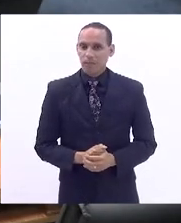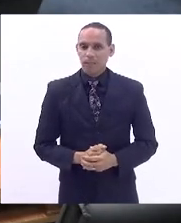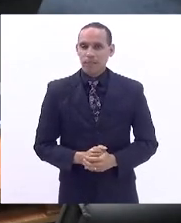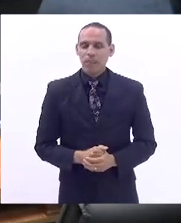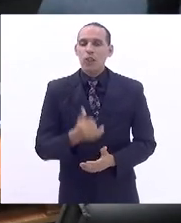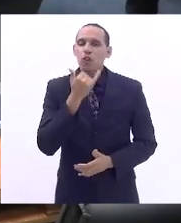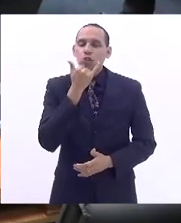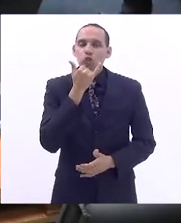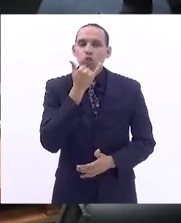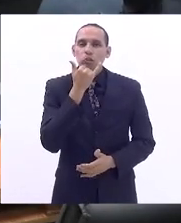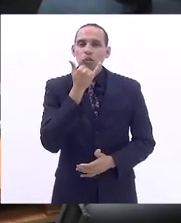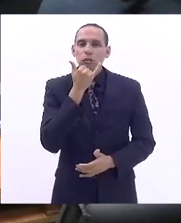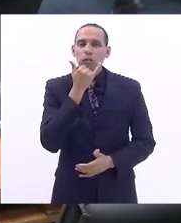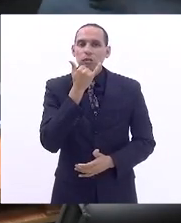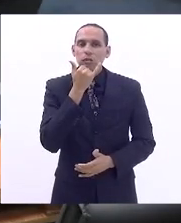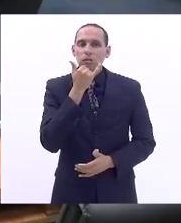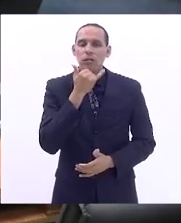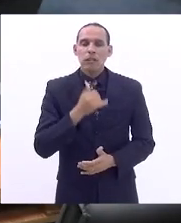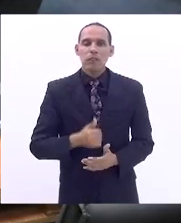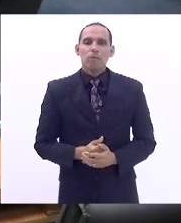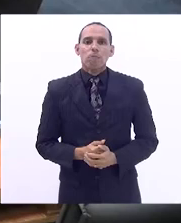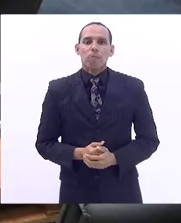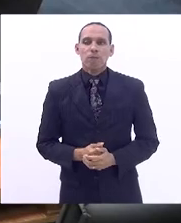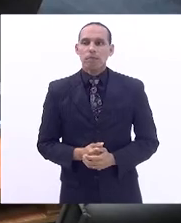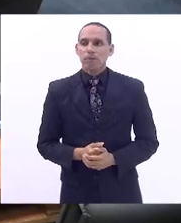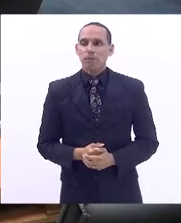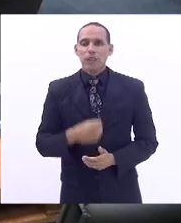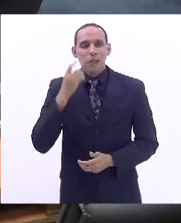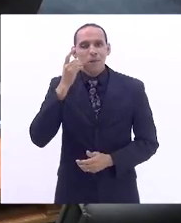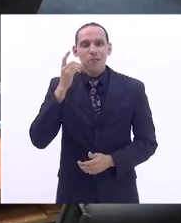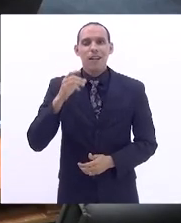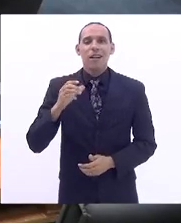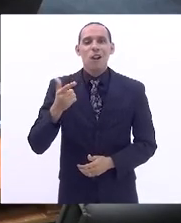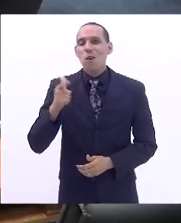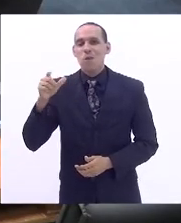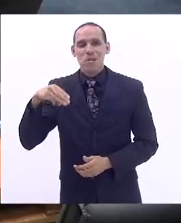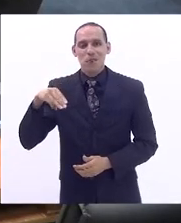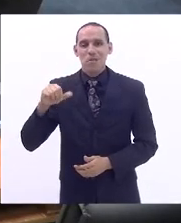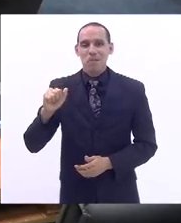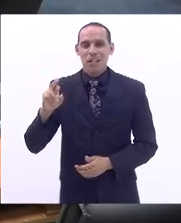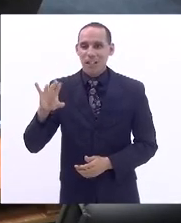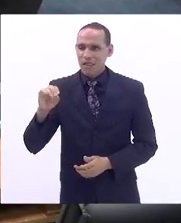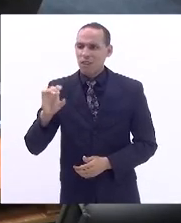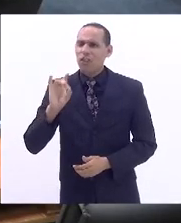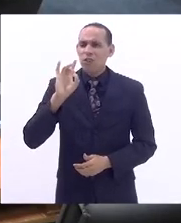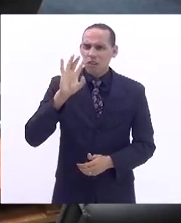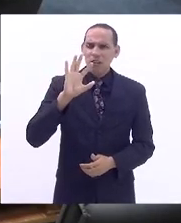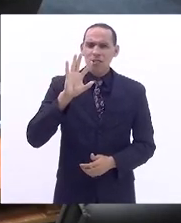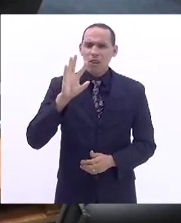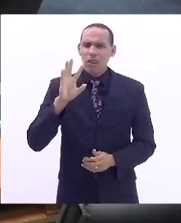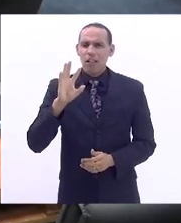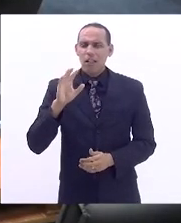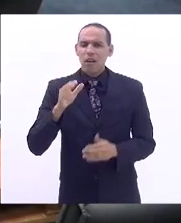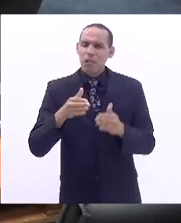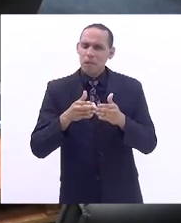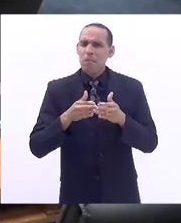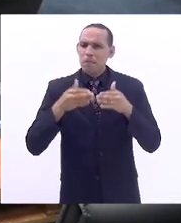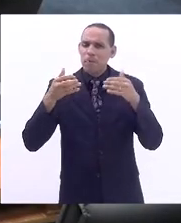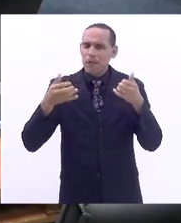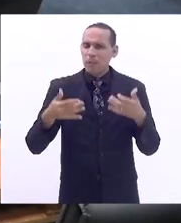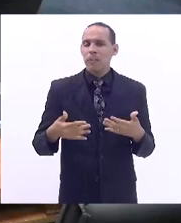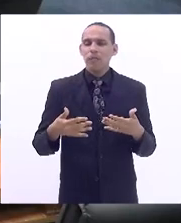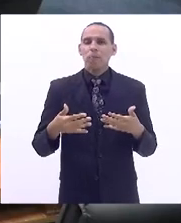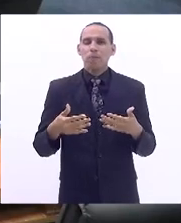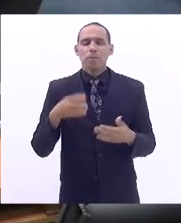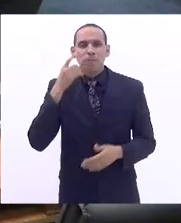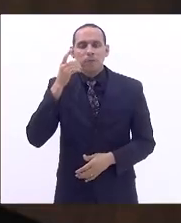o perdão a palavra tentado mas isso é outro mas é só colocar a questão de bordo